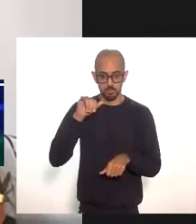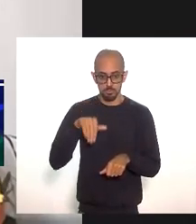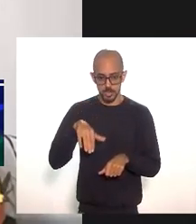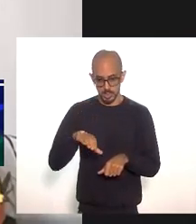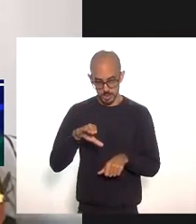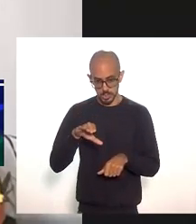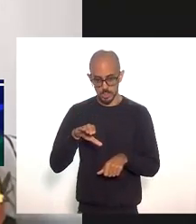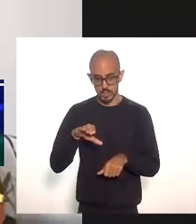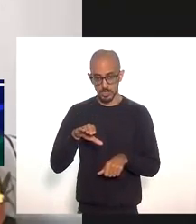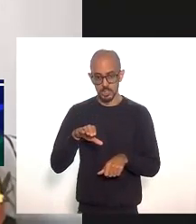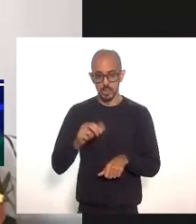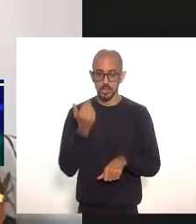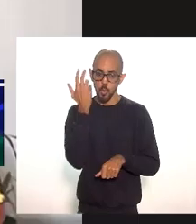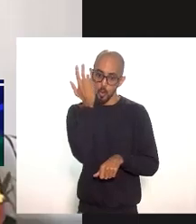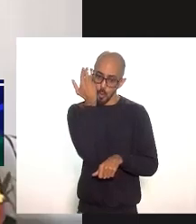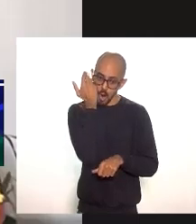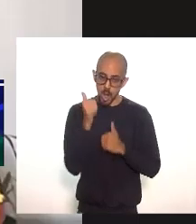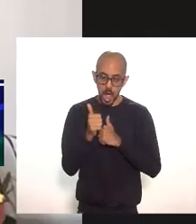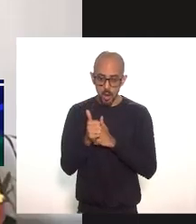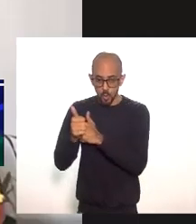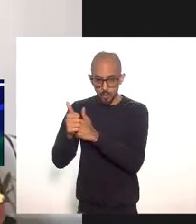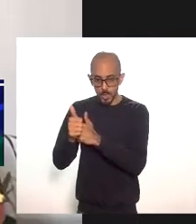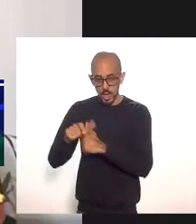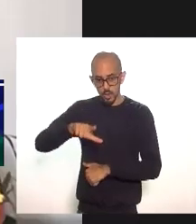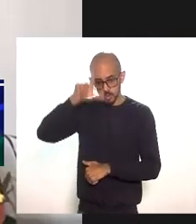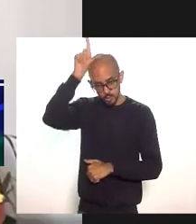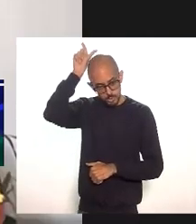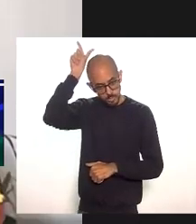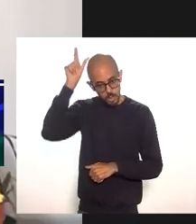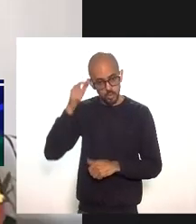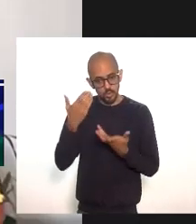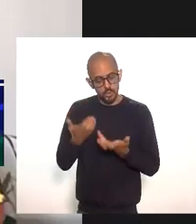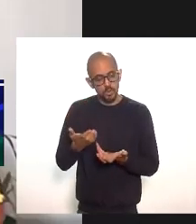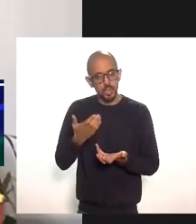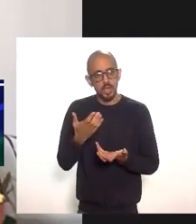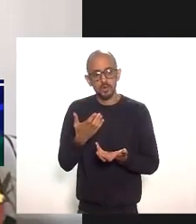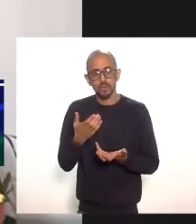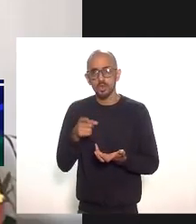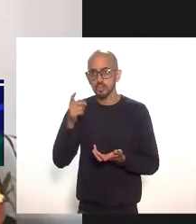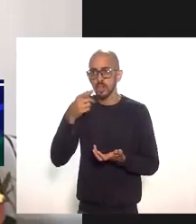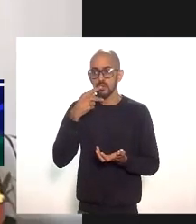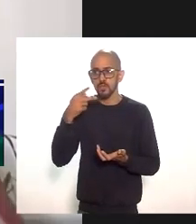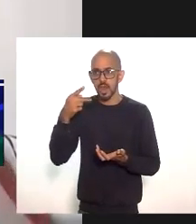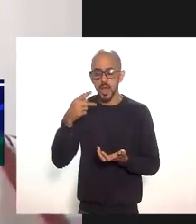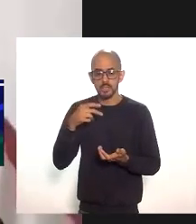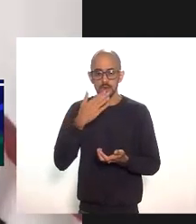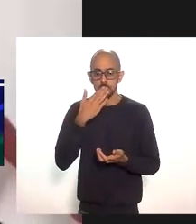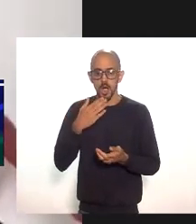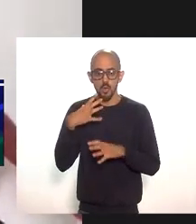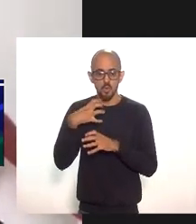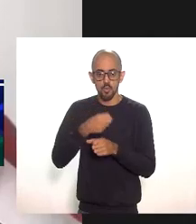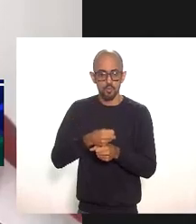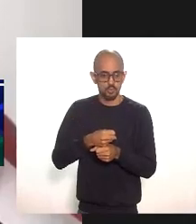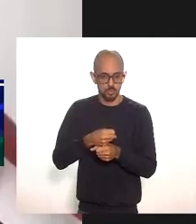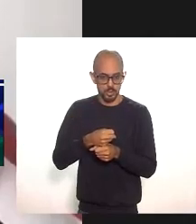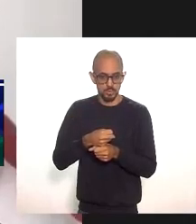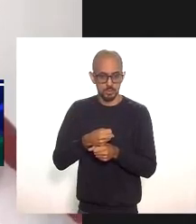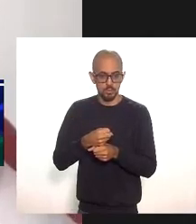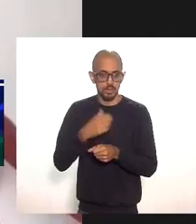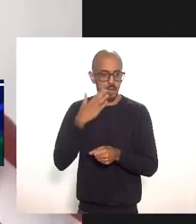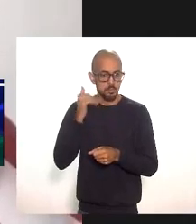também Eliomar acompanharam a divergência, e eu gostaria que a senhora proferisse o resultado disso para ver se